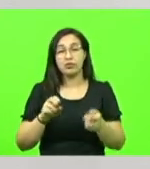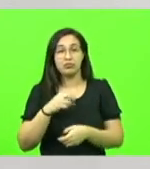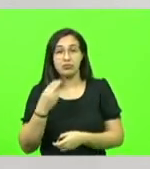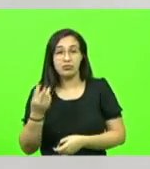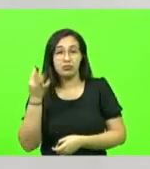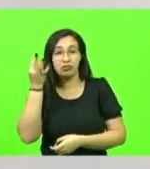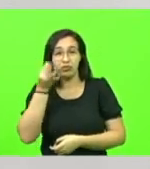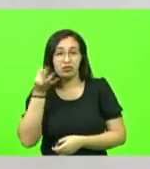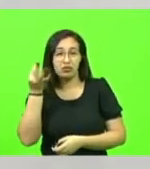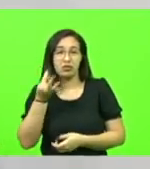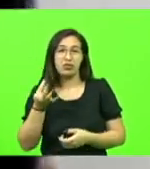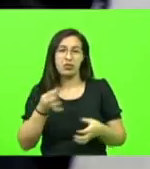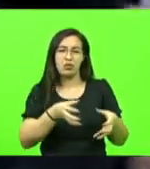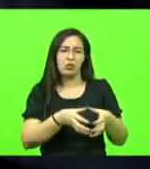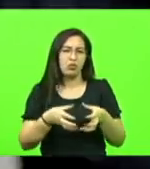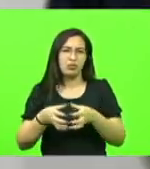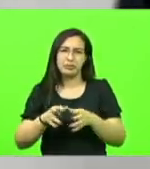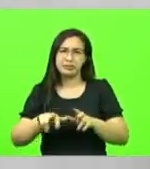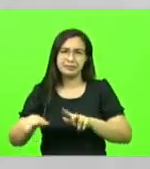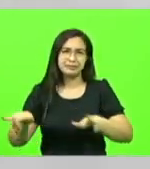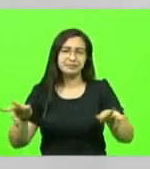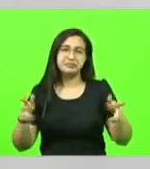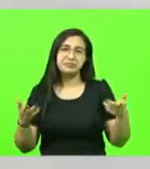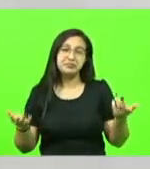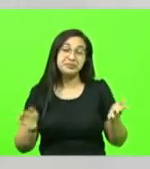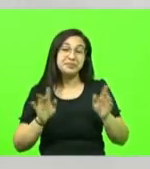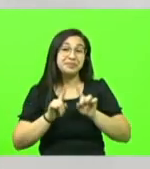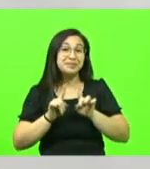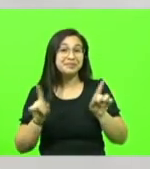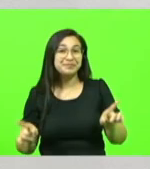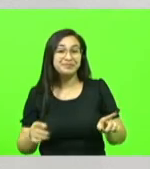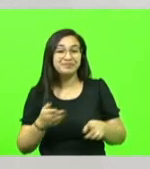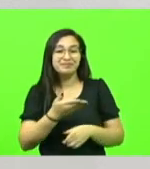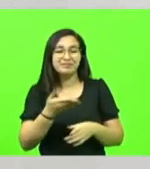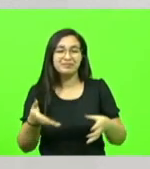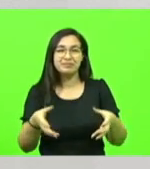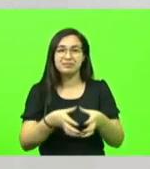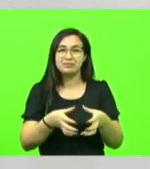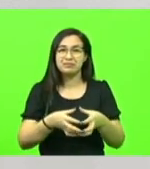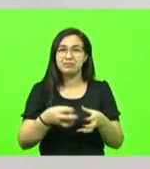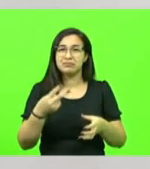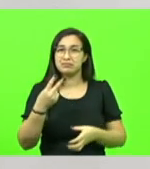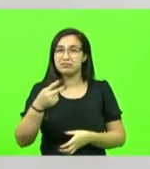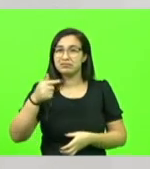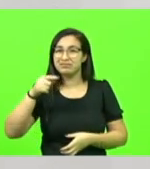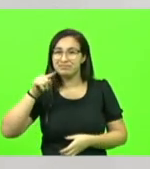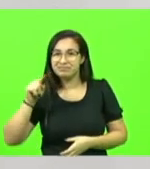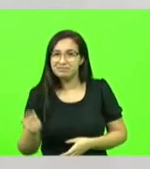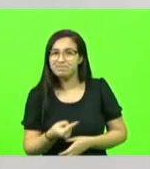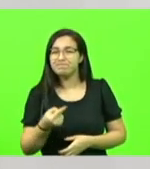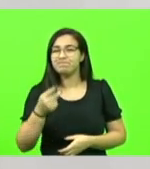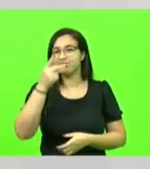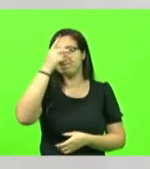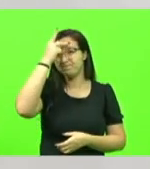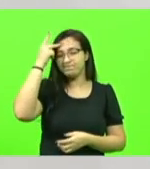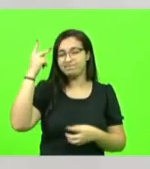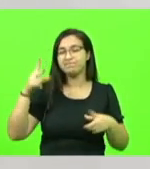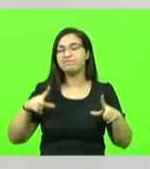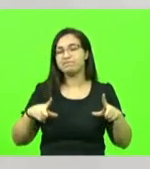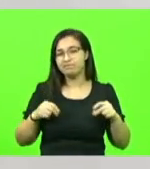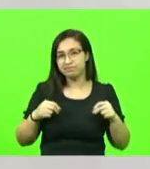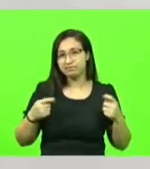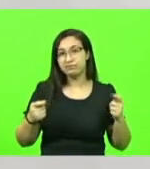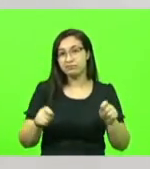alguma corporação, alguma profissão. Mas esses 27 milhões de pessoas merecem e precisam também